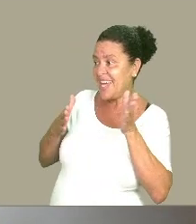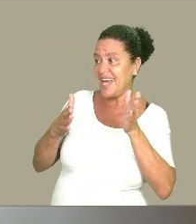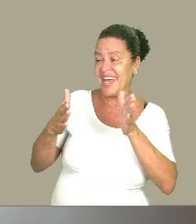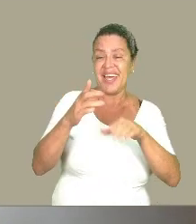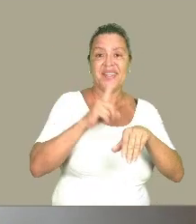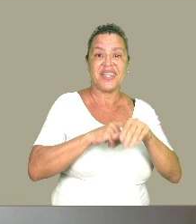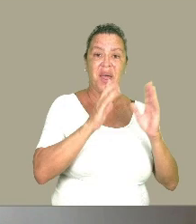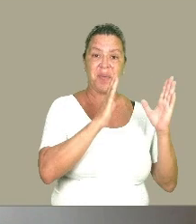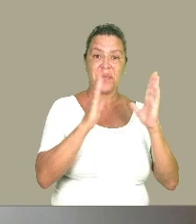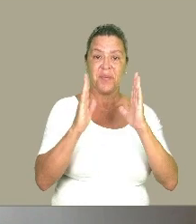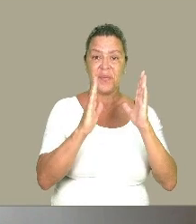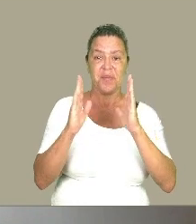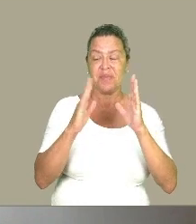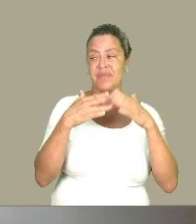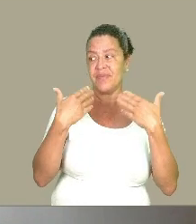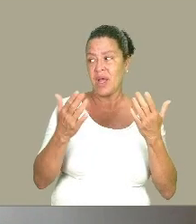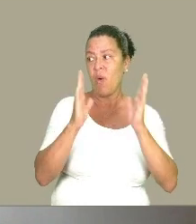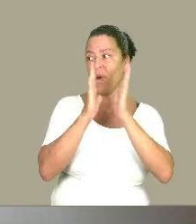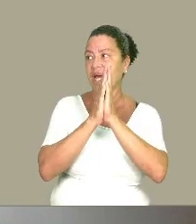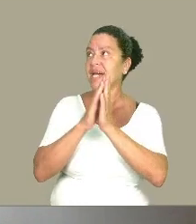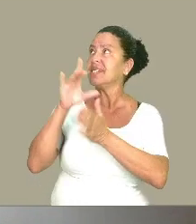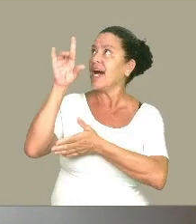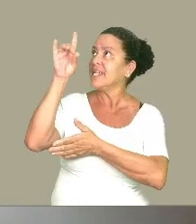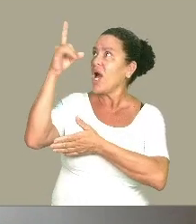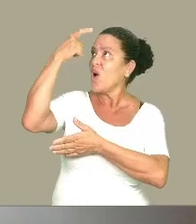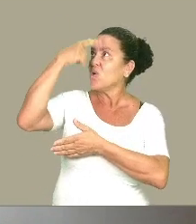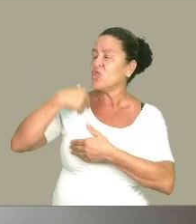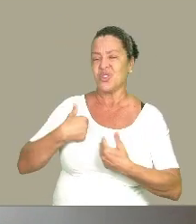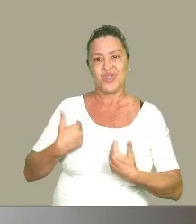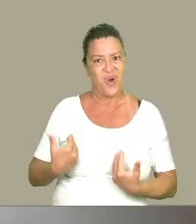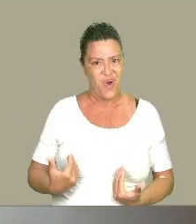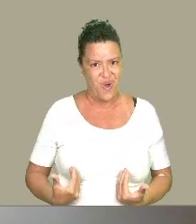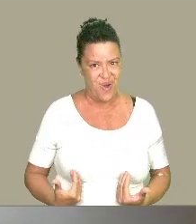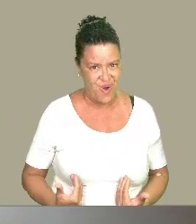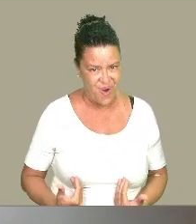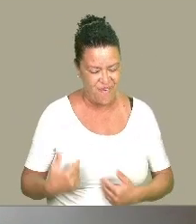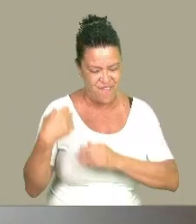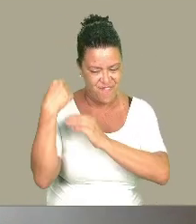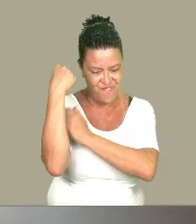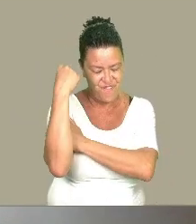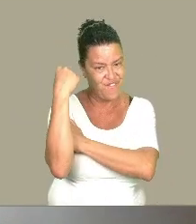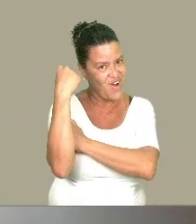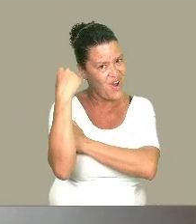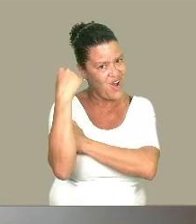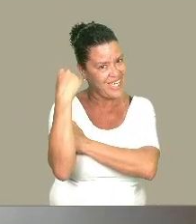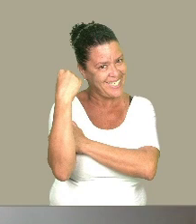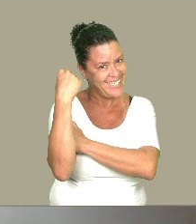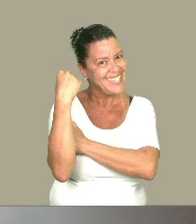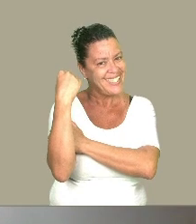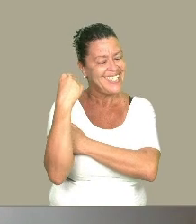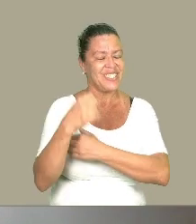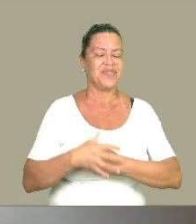E graças a elas, somos o que somos hoje, criamos as forças que criamos hoje,